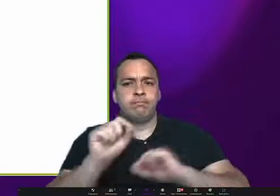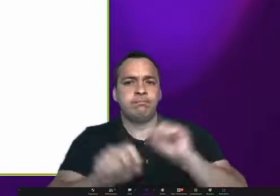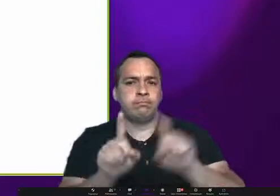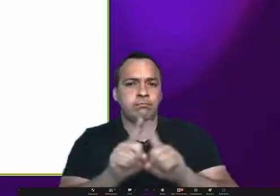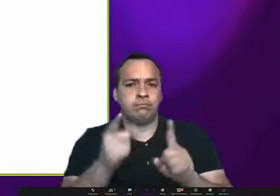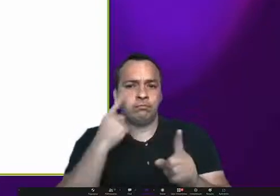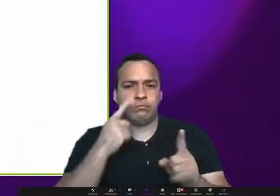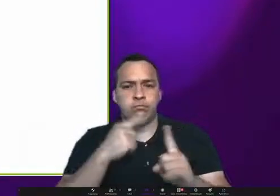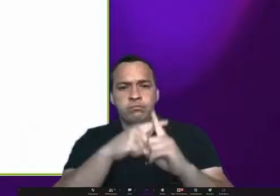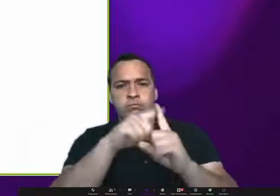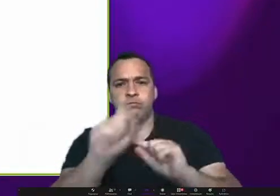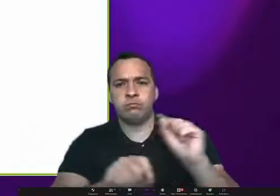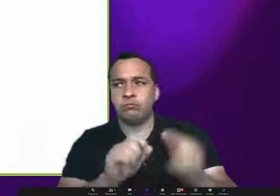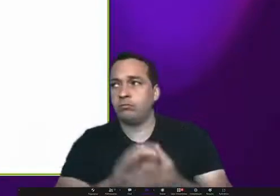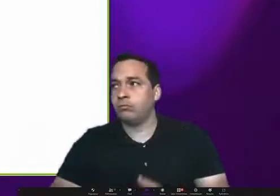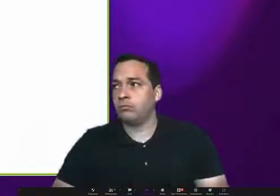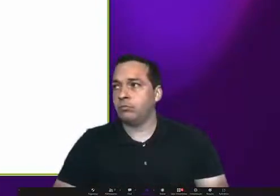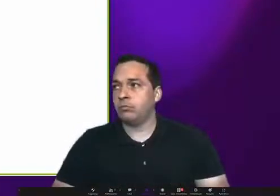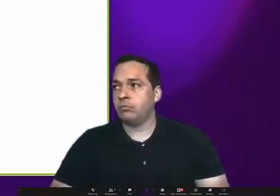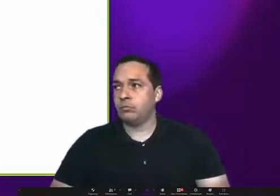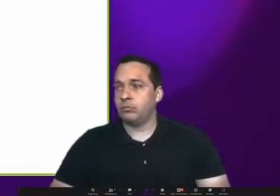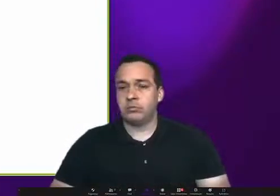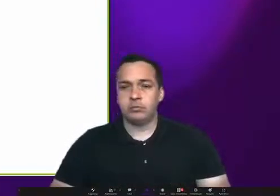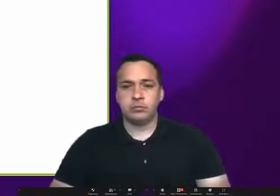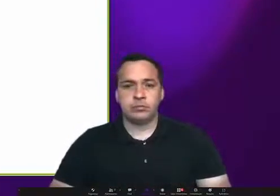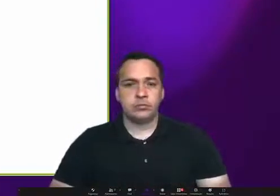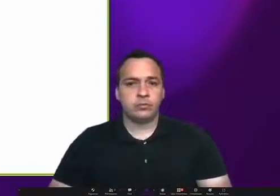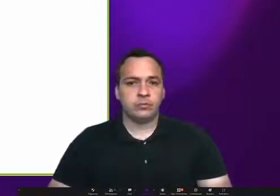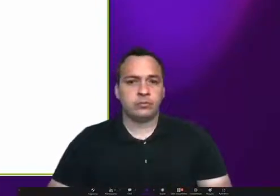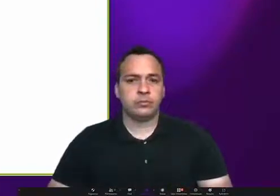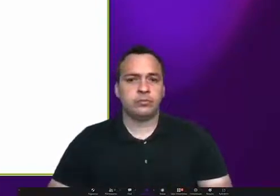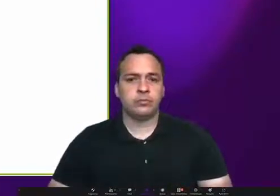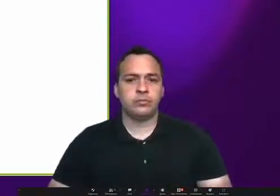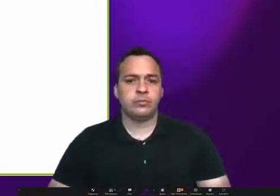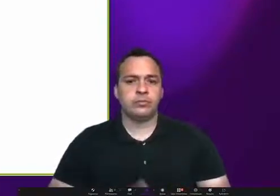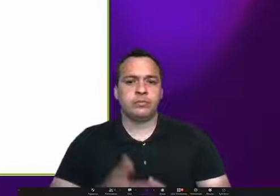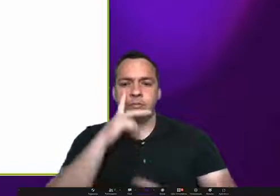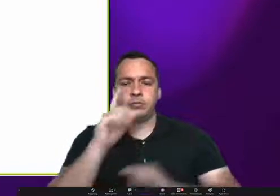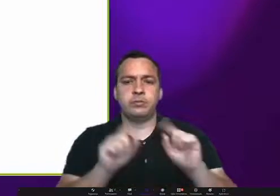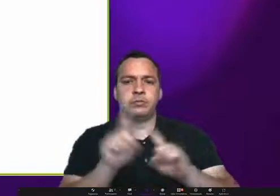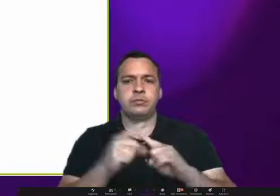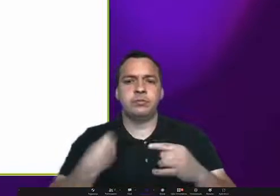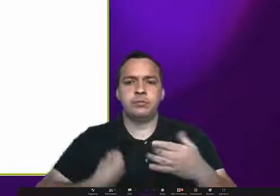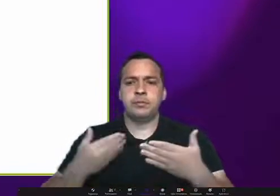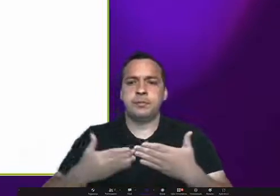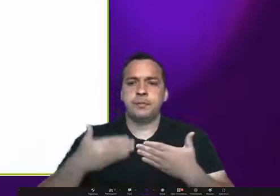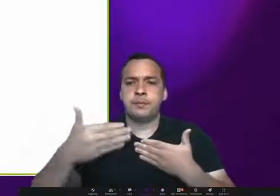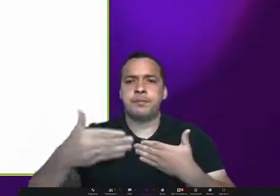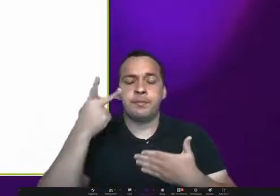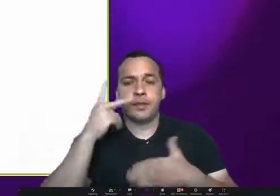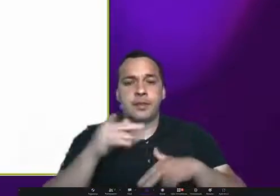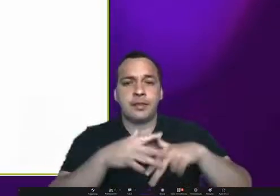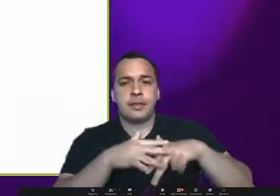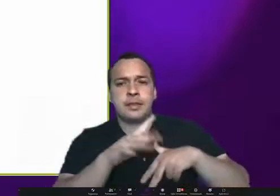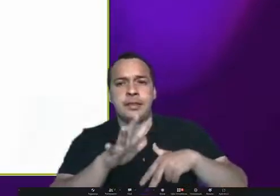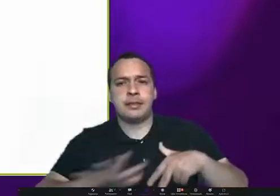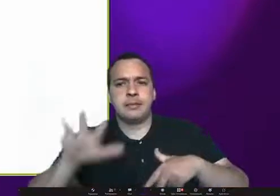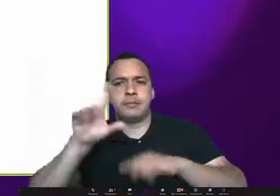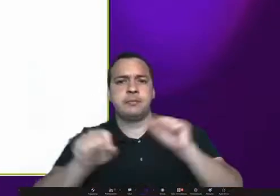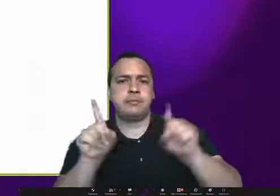oncológico, quando há benefícios e há riscos. Esses benefícios, obviamente, dizem respeito à sobrevida dos